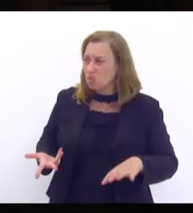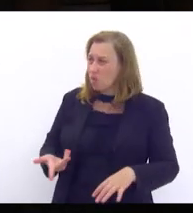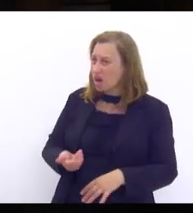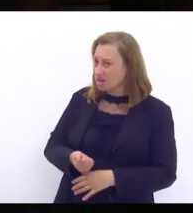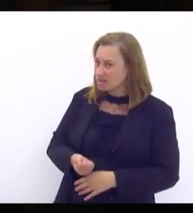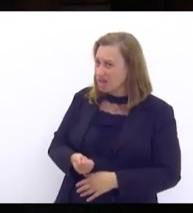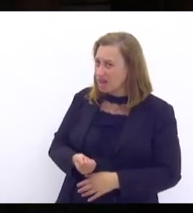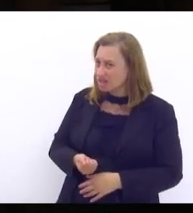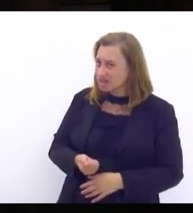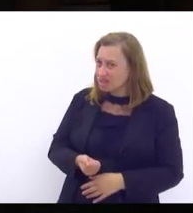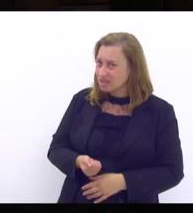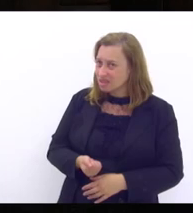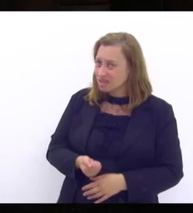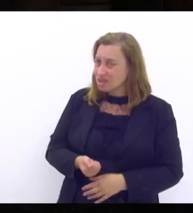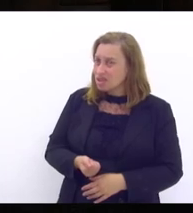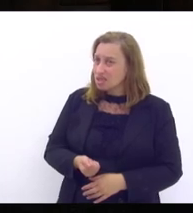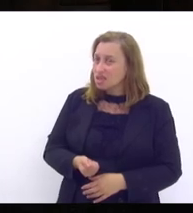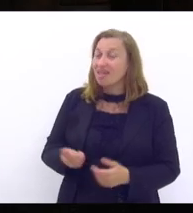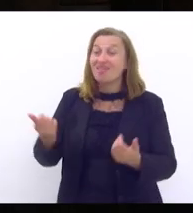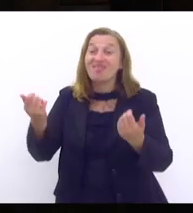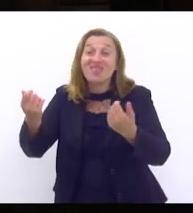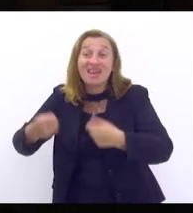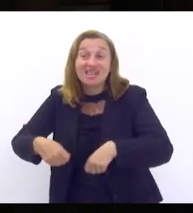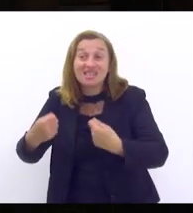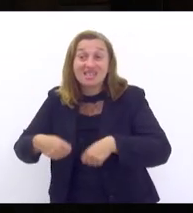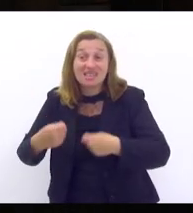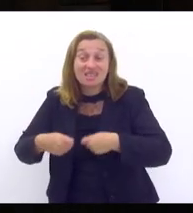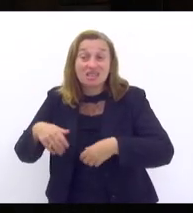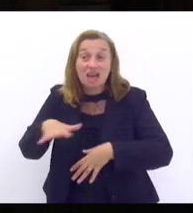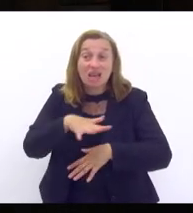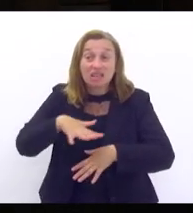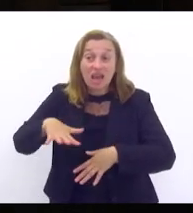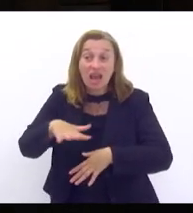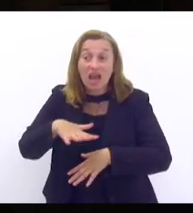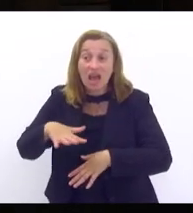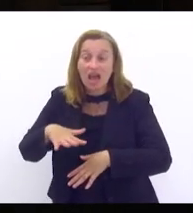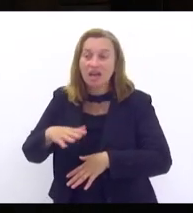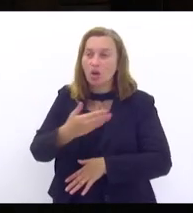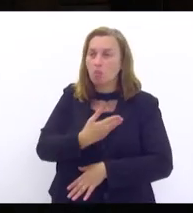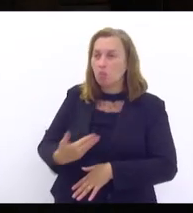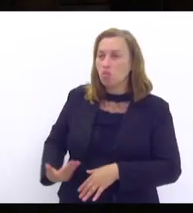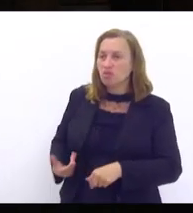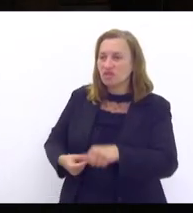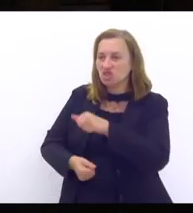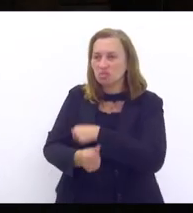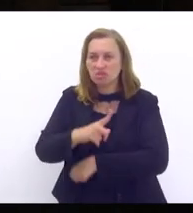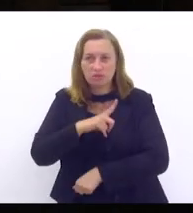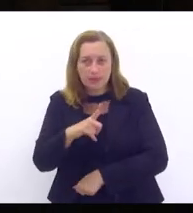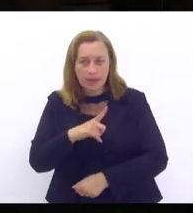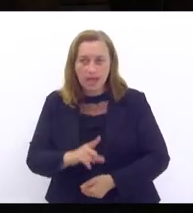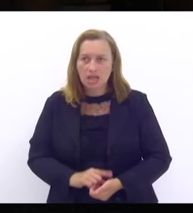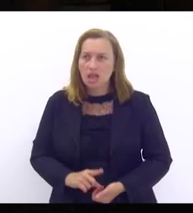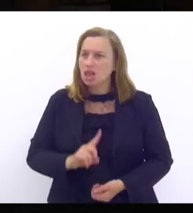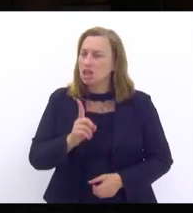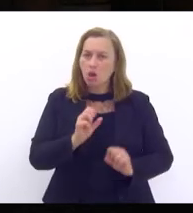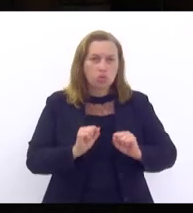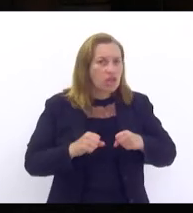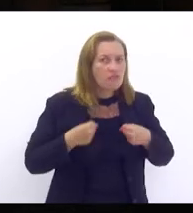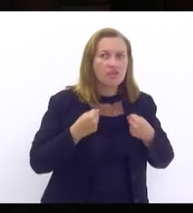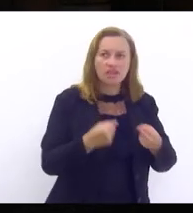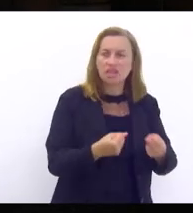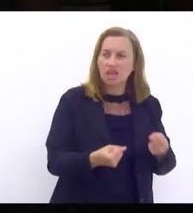qualidade parte da necessidade do setor público ter o seu investimento. Não